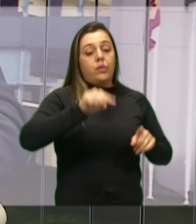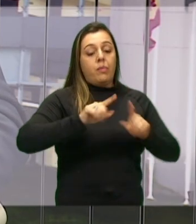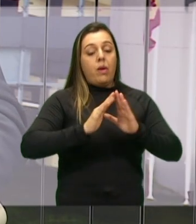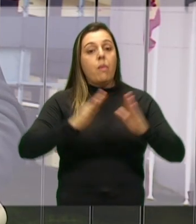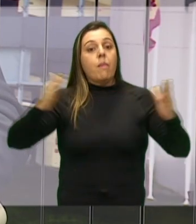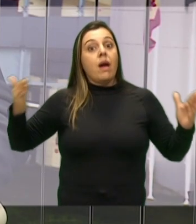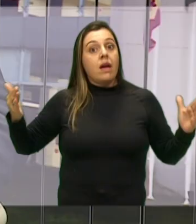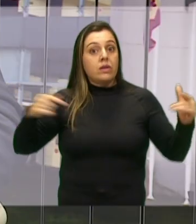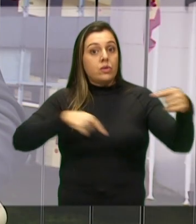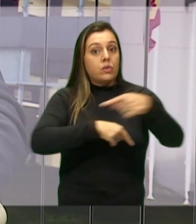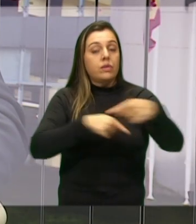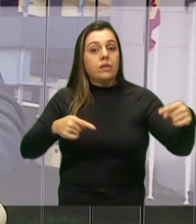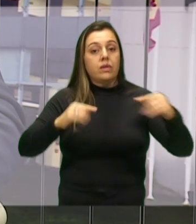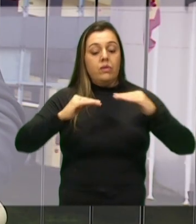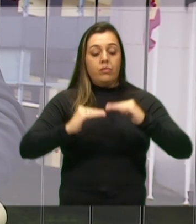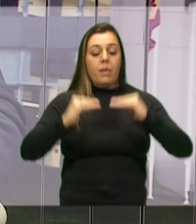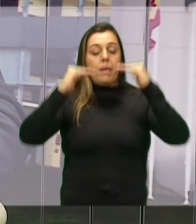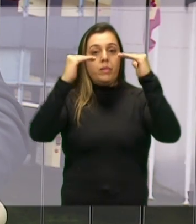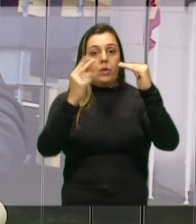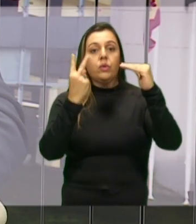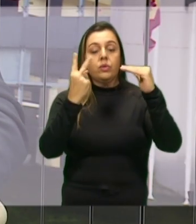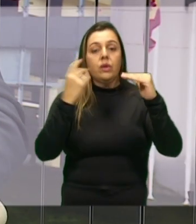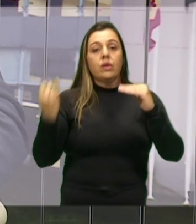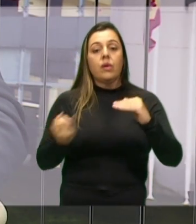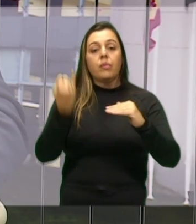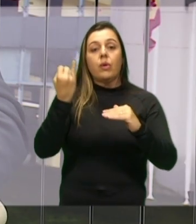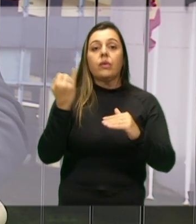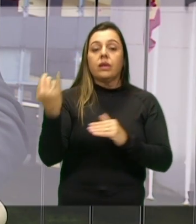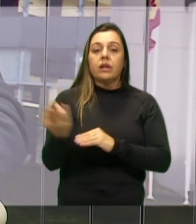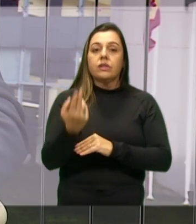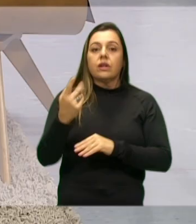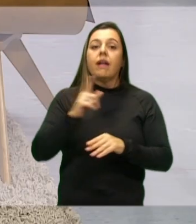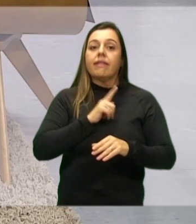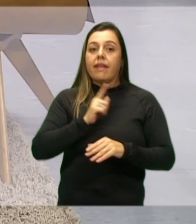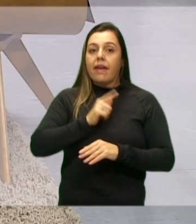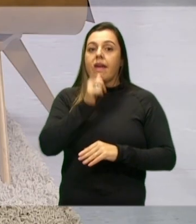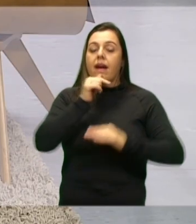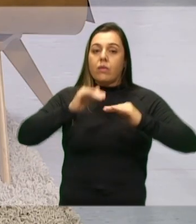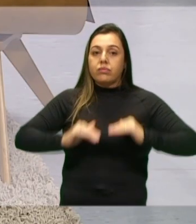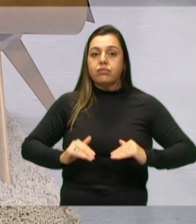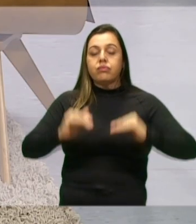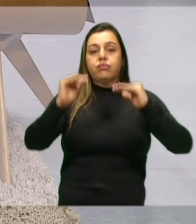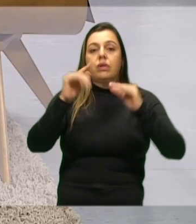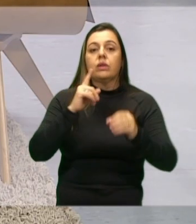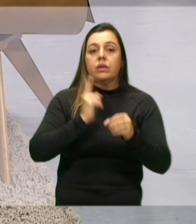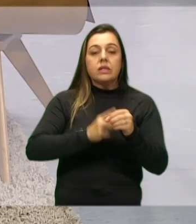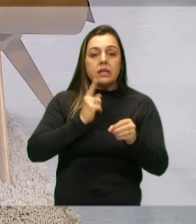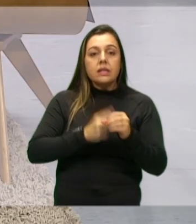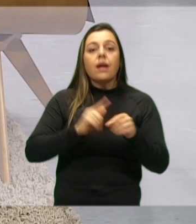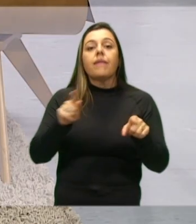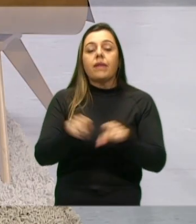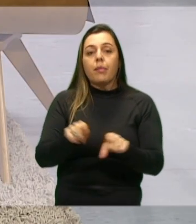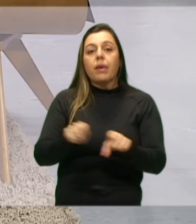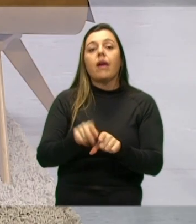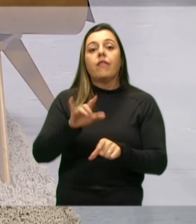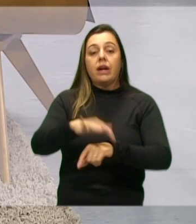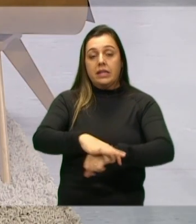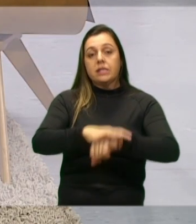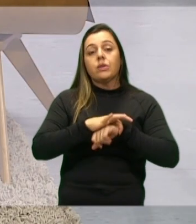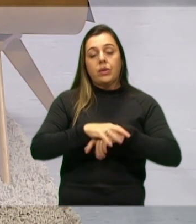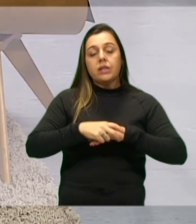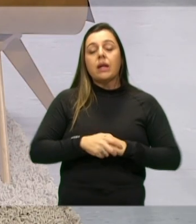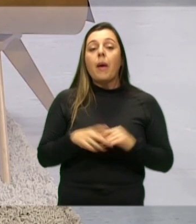no bairro São Vicente, com 2 pisos, importante porque aquela região ali tem a questão de enchente, nossa cidade, então isso também vai trazer